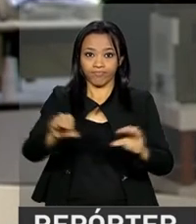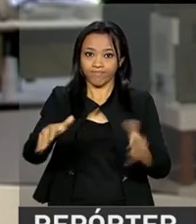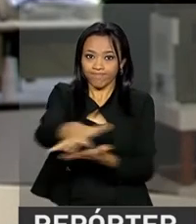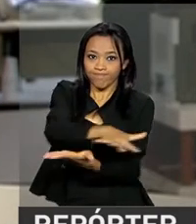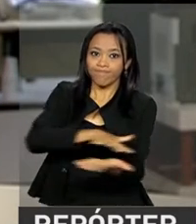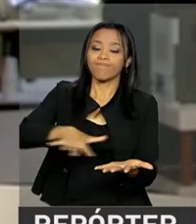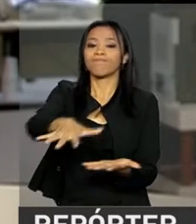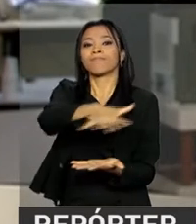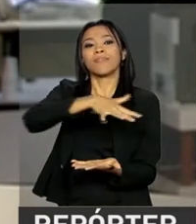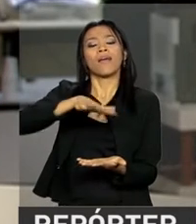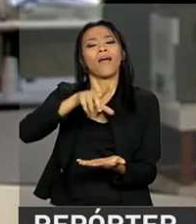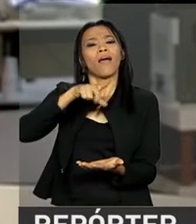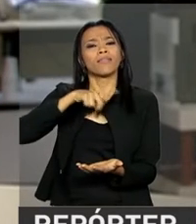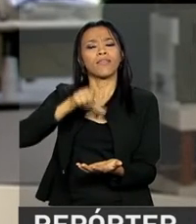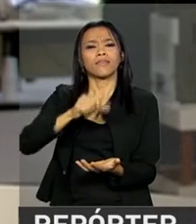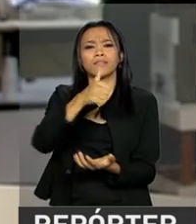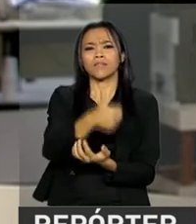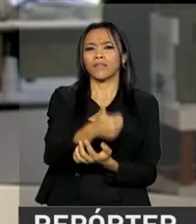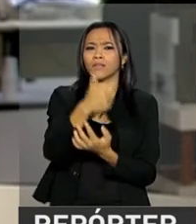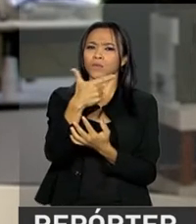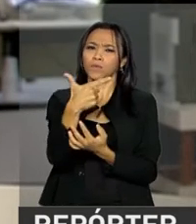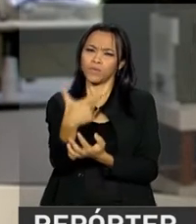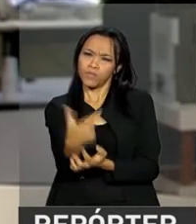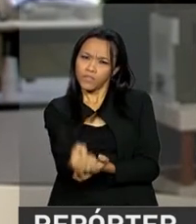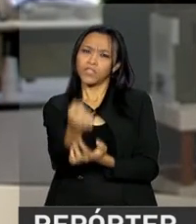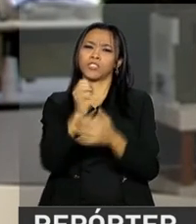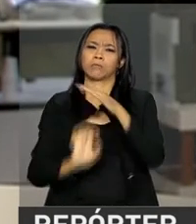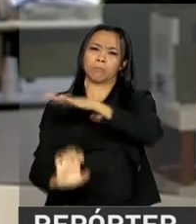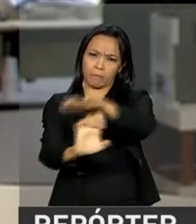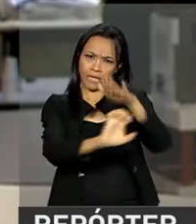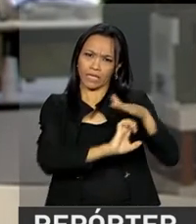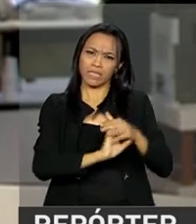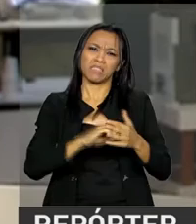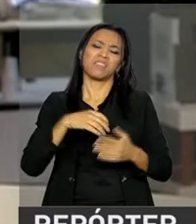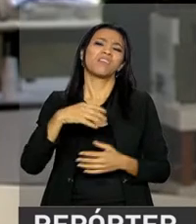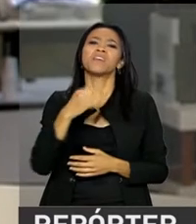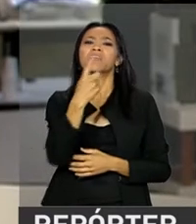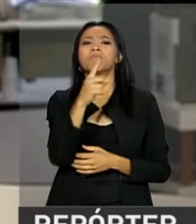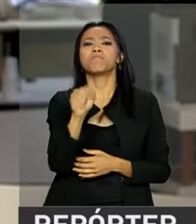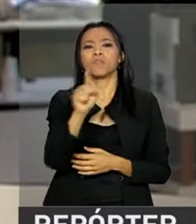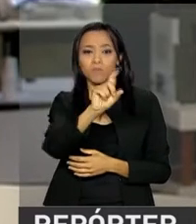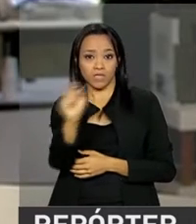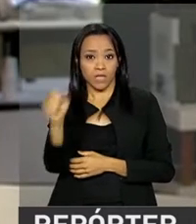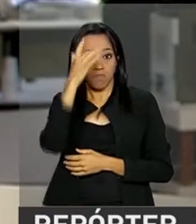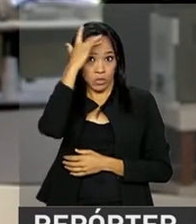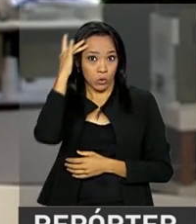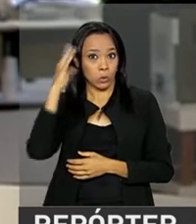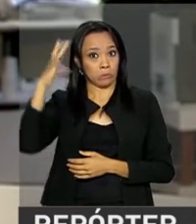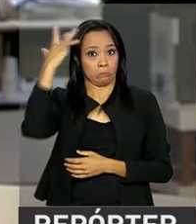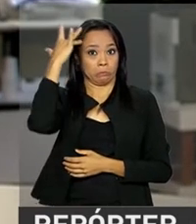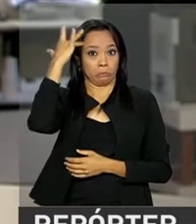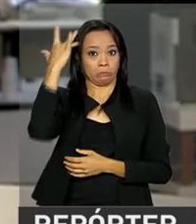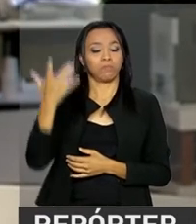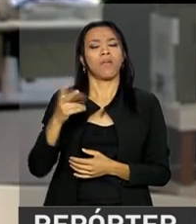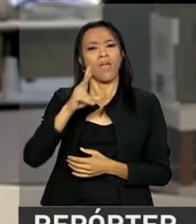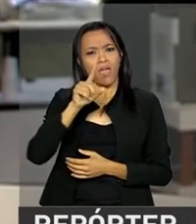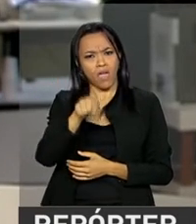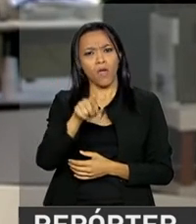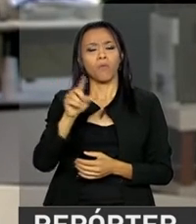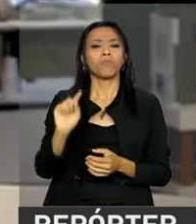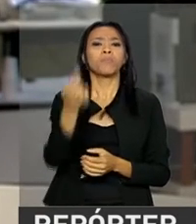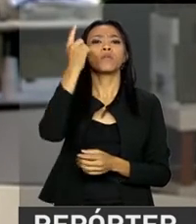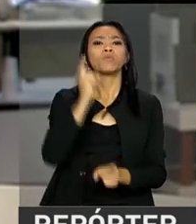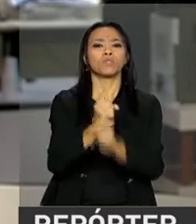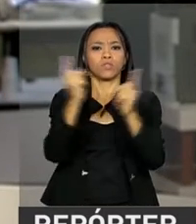platéia formada por representantes de 120 empresas e cerca de 1.100 investidores este é o primeiro dia do encontro que vai até amanhã em um